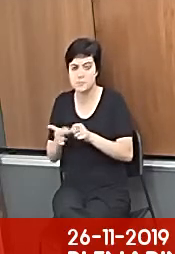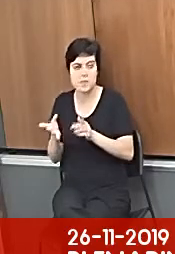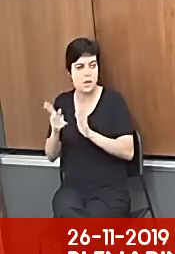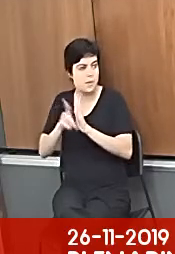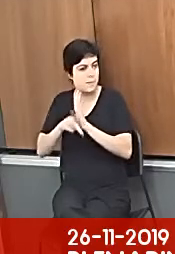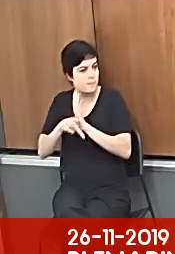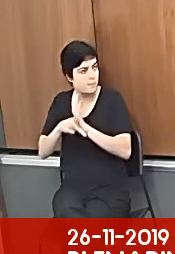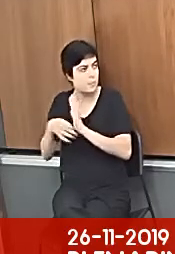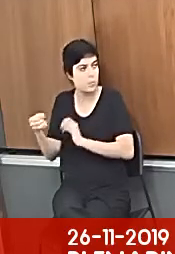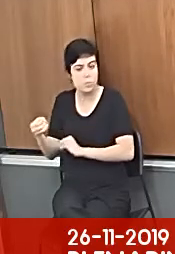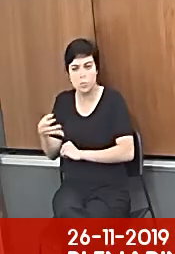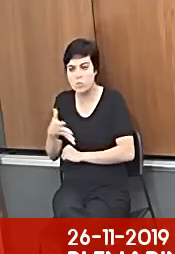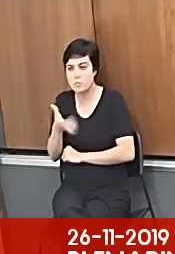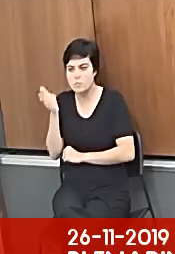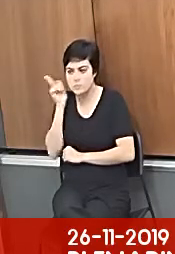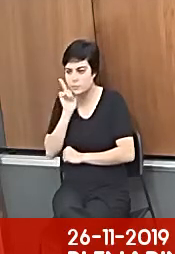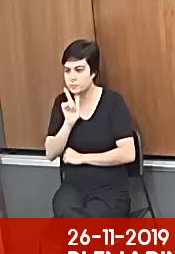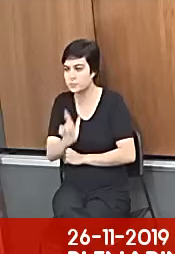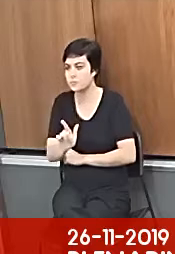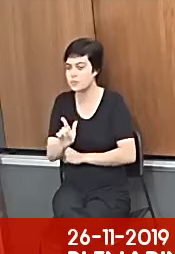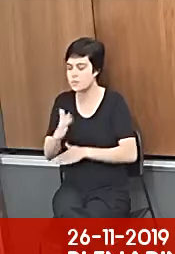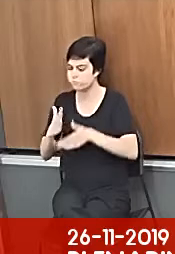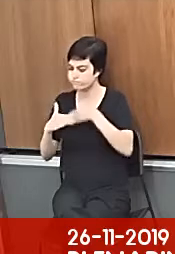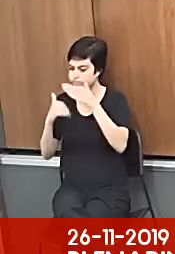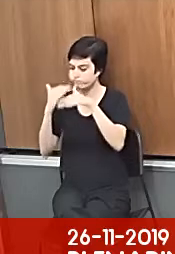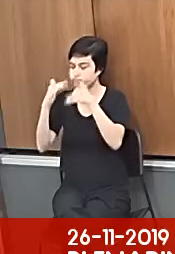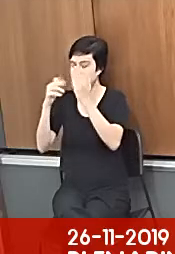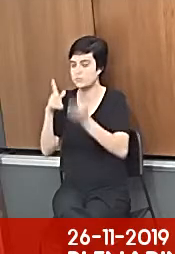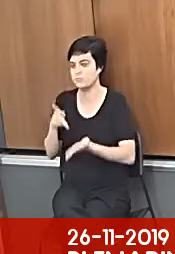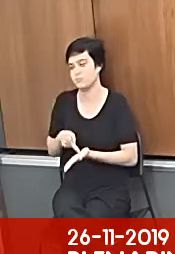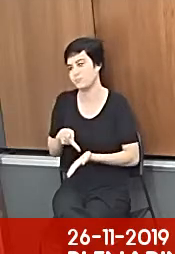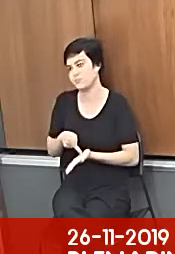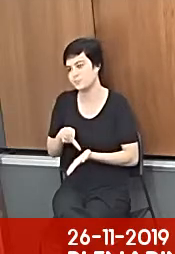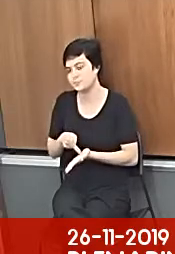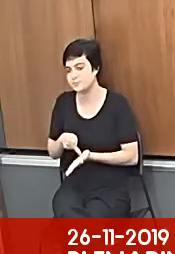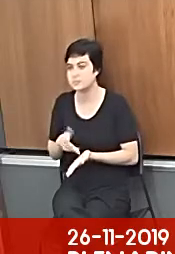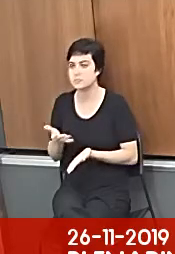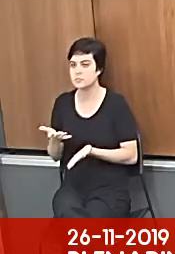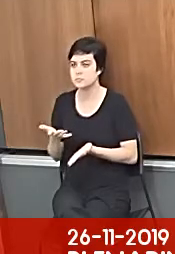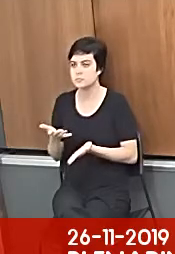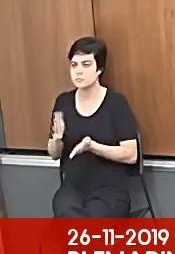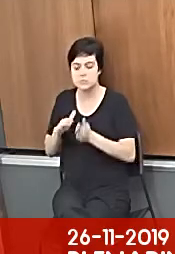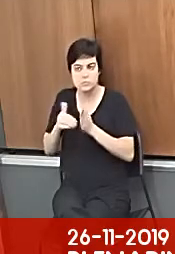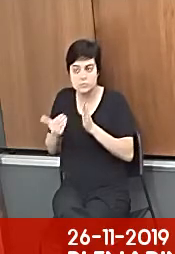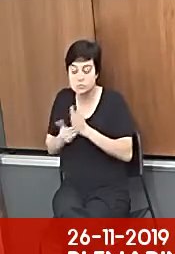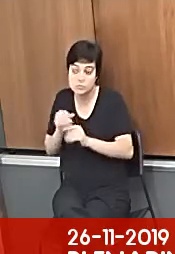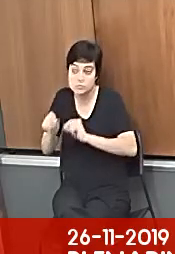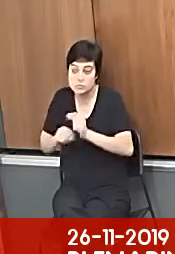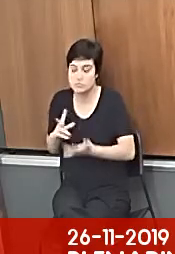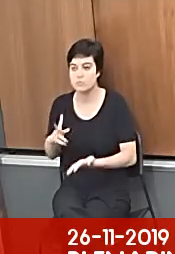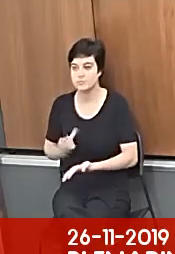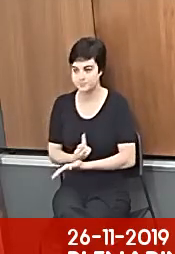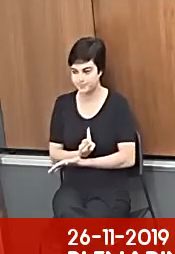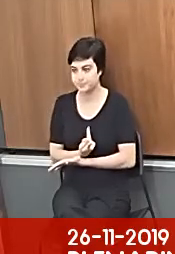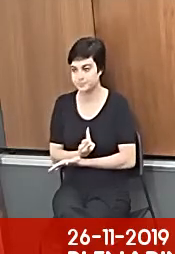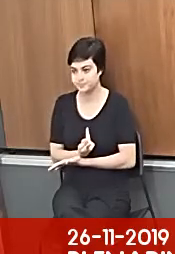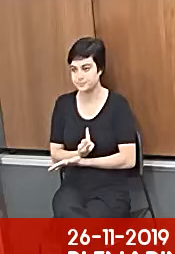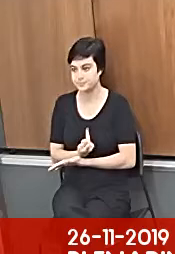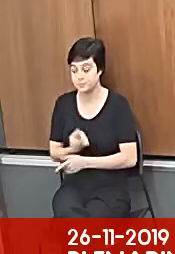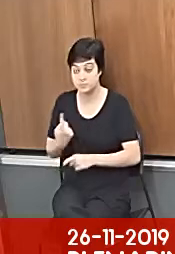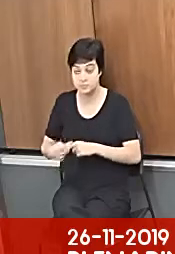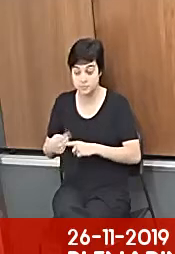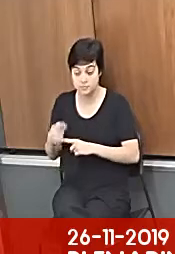projetos para que nós possamos ter o engrandecimento de tudo que acontece. Porque se